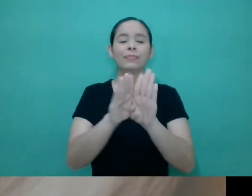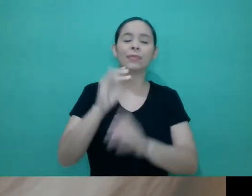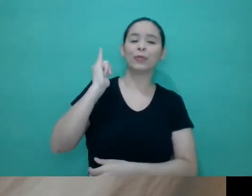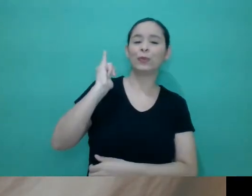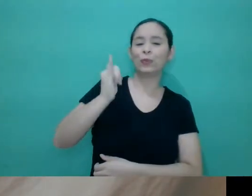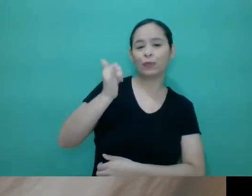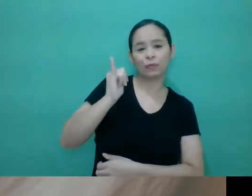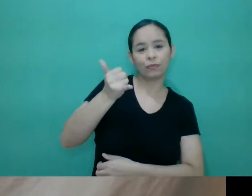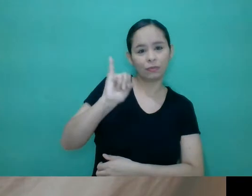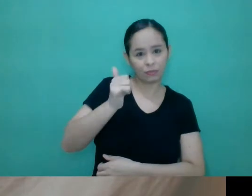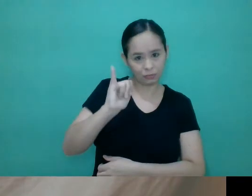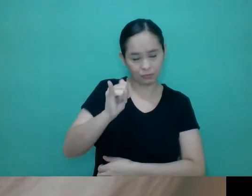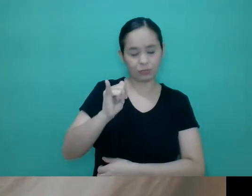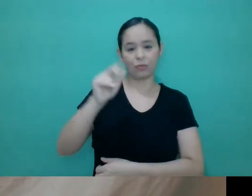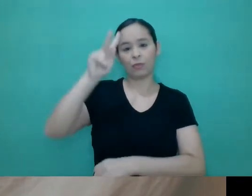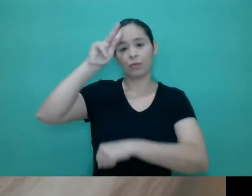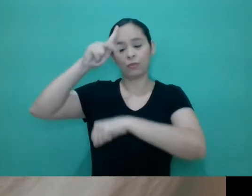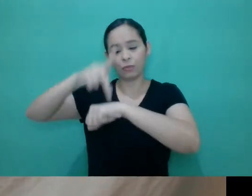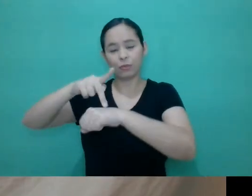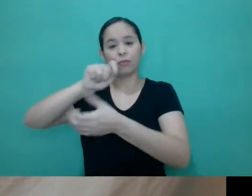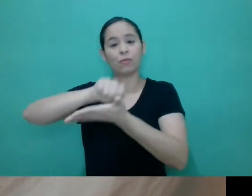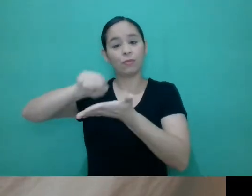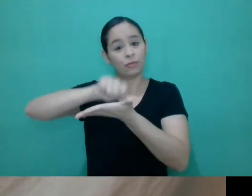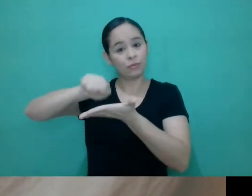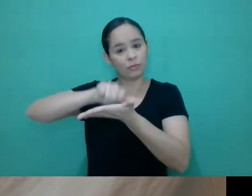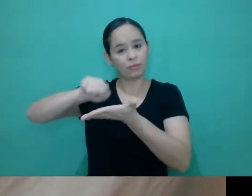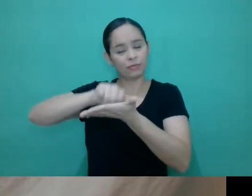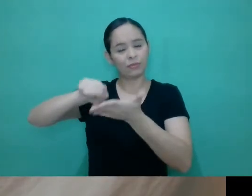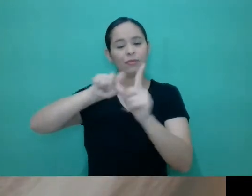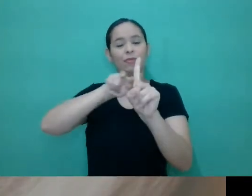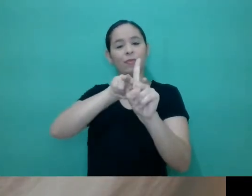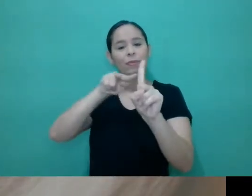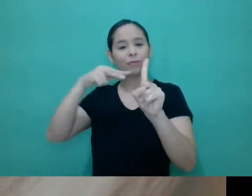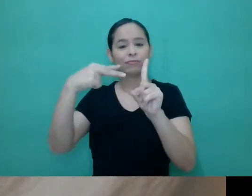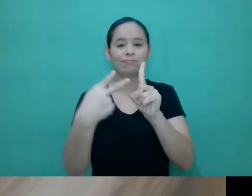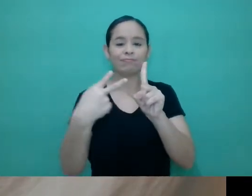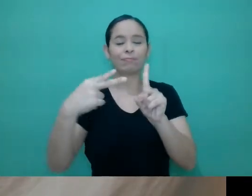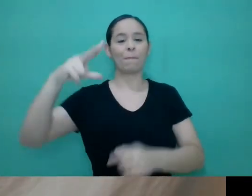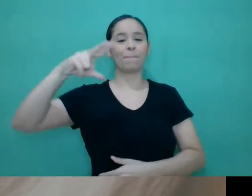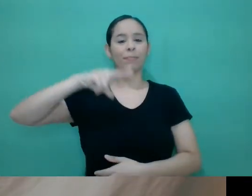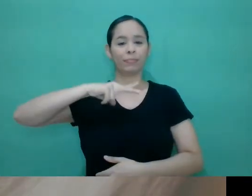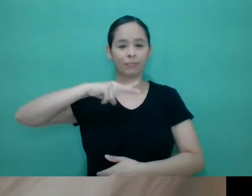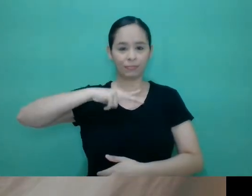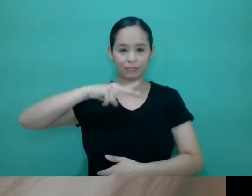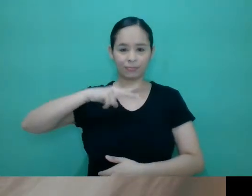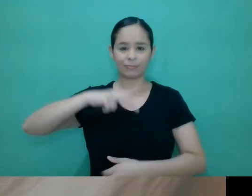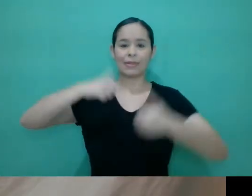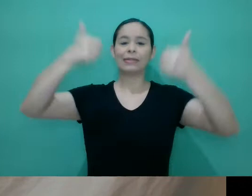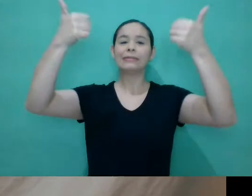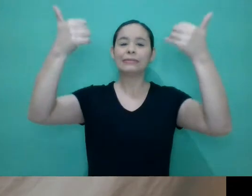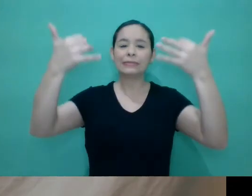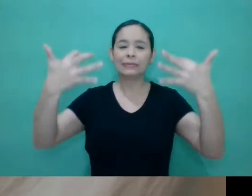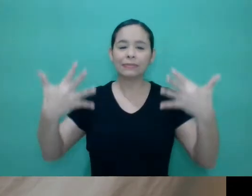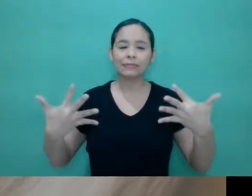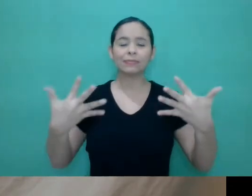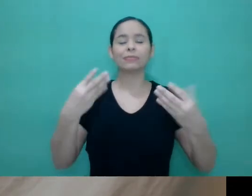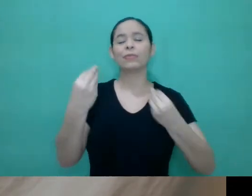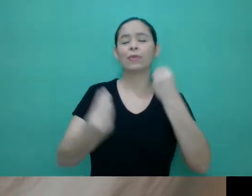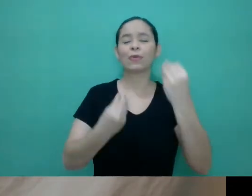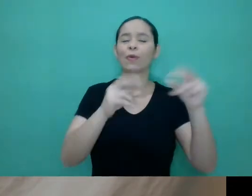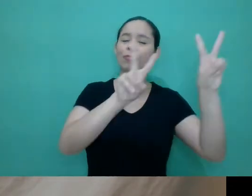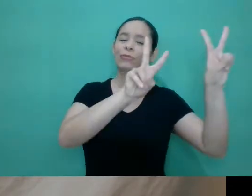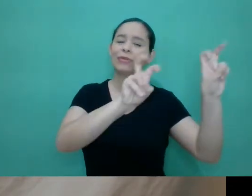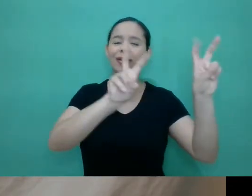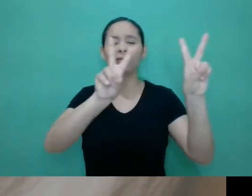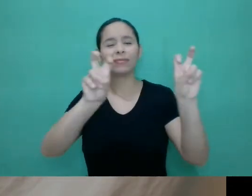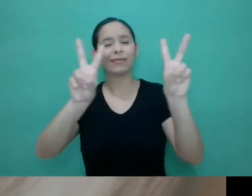discurso em que esse autor exprime um ponto de vista particular, exprime seu pensamento sobre vários